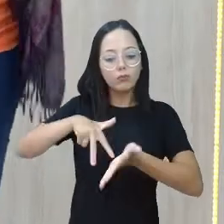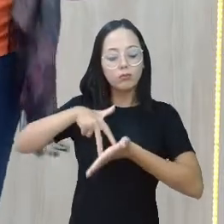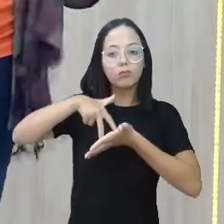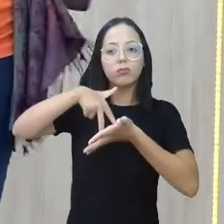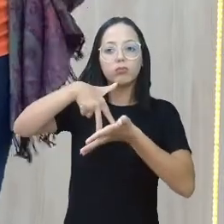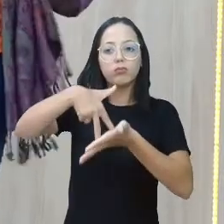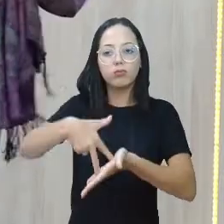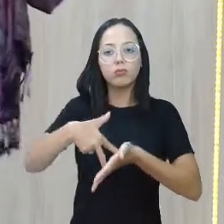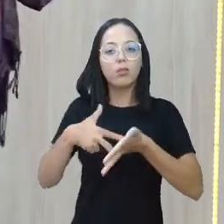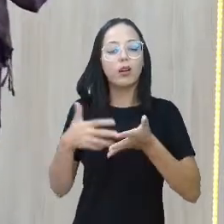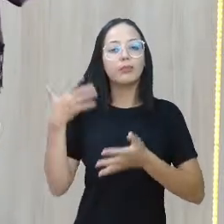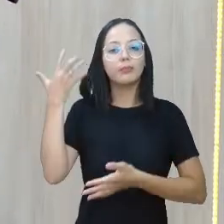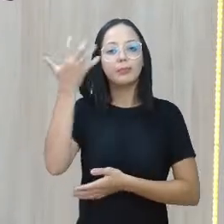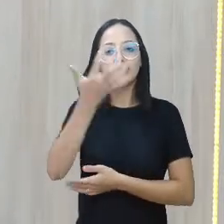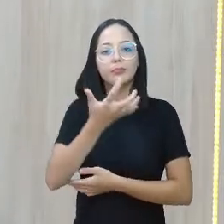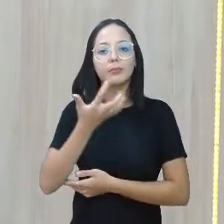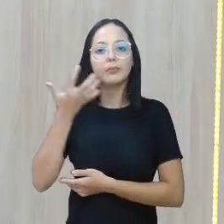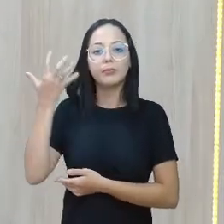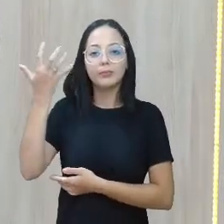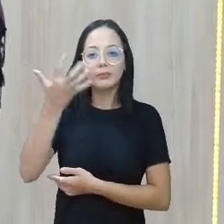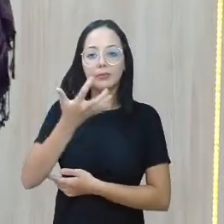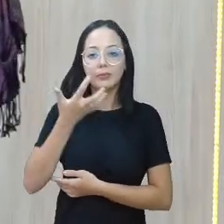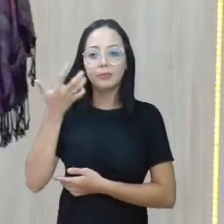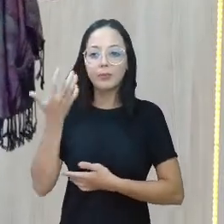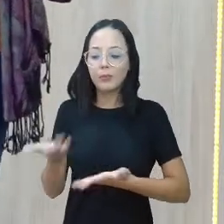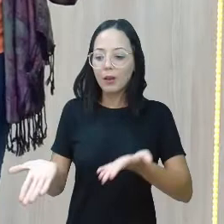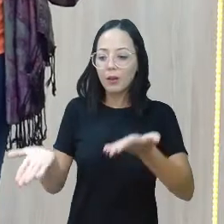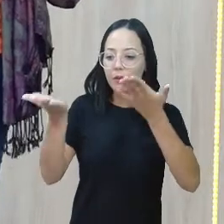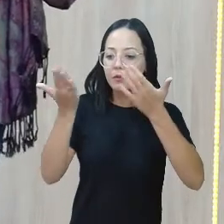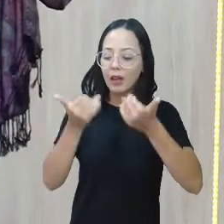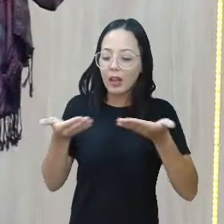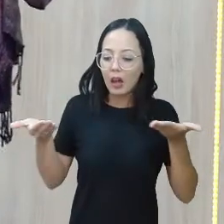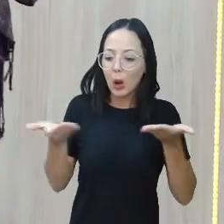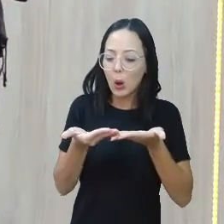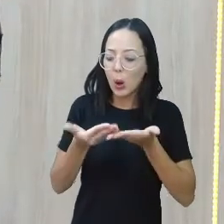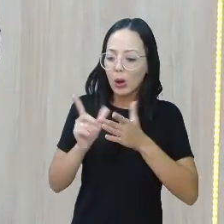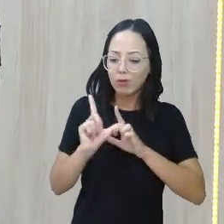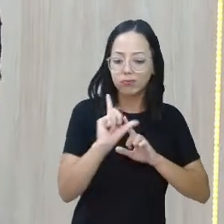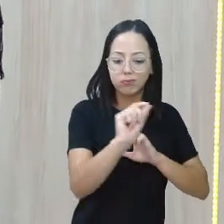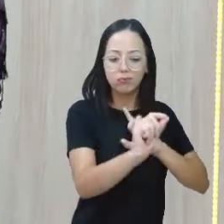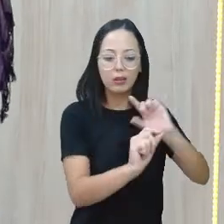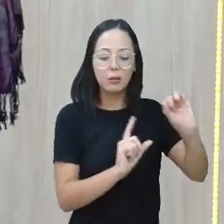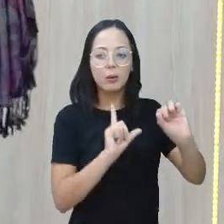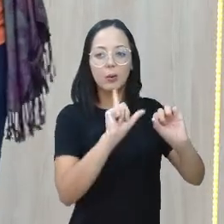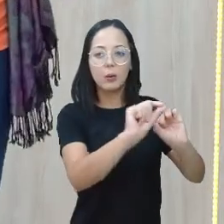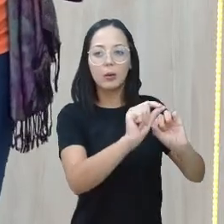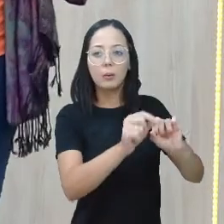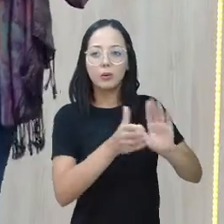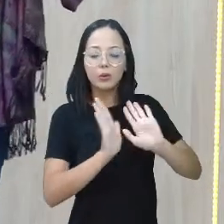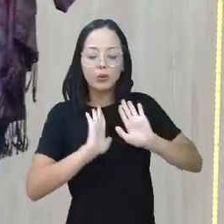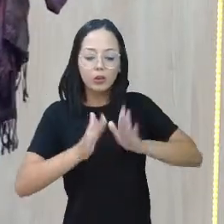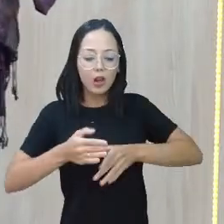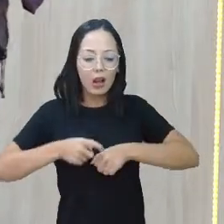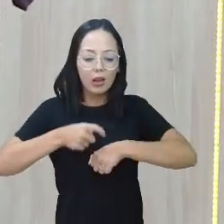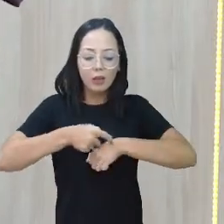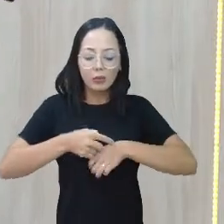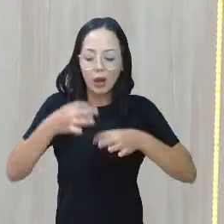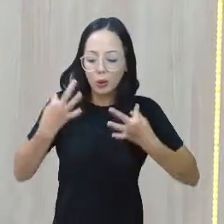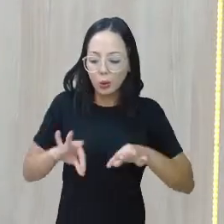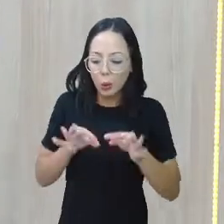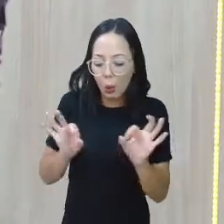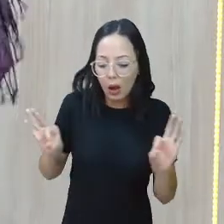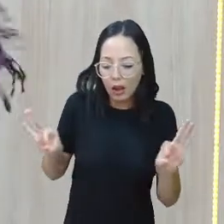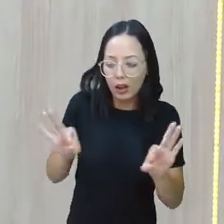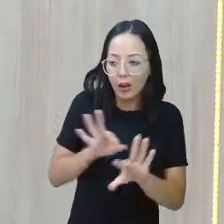seguindo a canção. Vem, vamos embora, esperar não é saber,